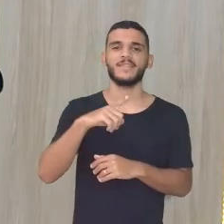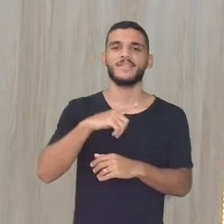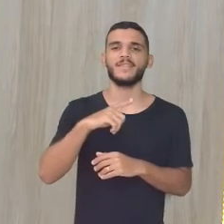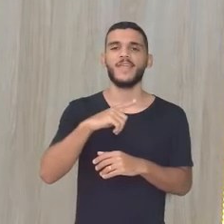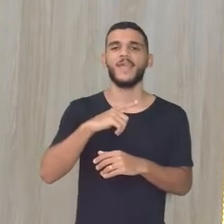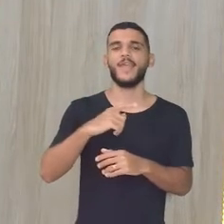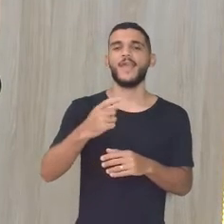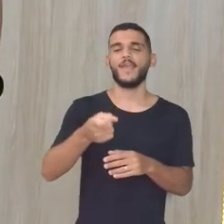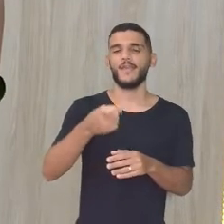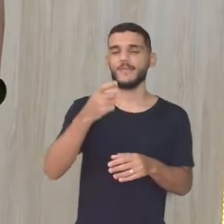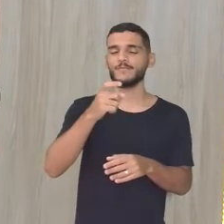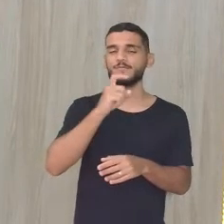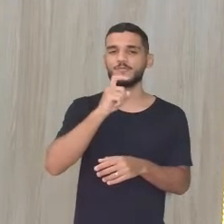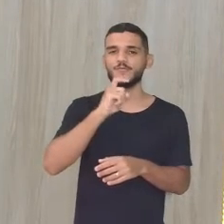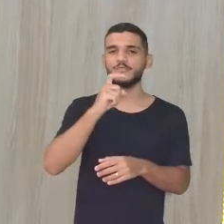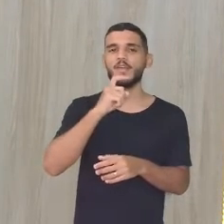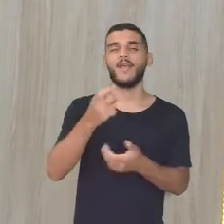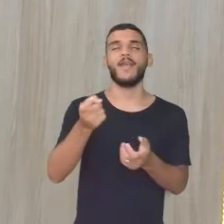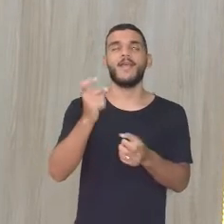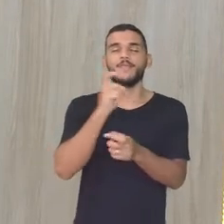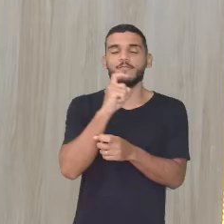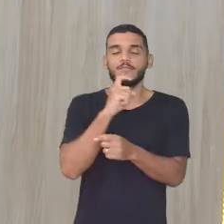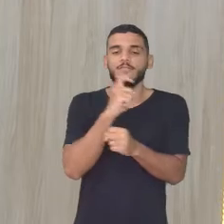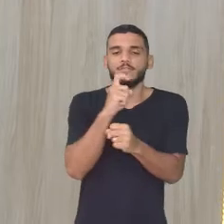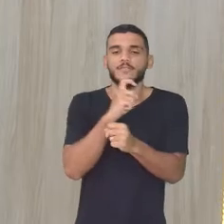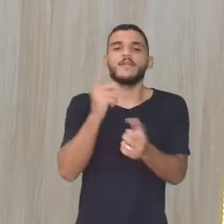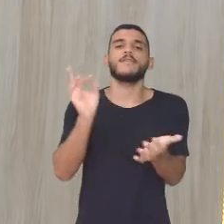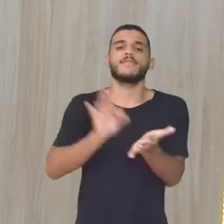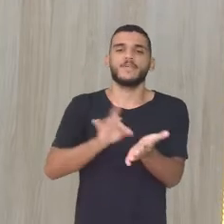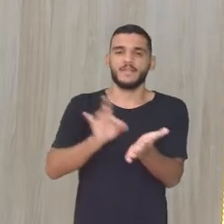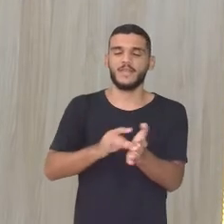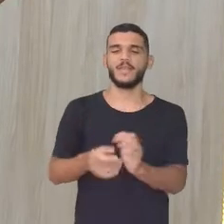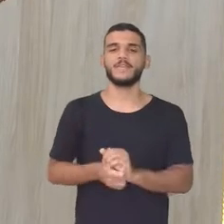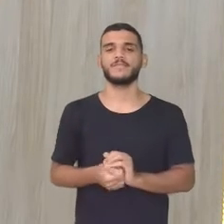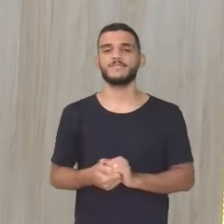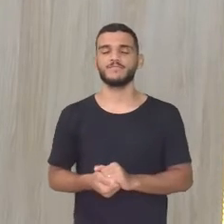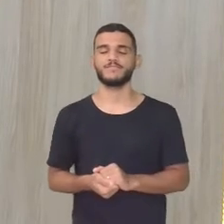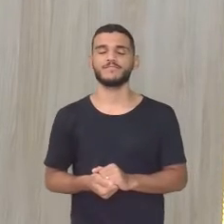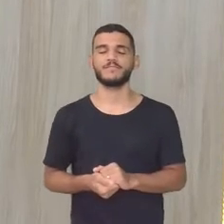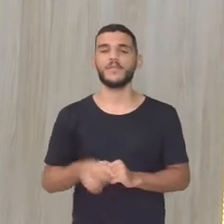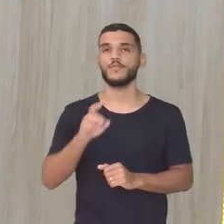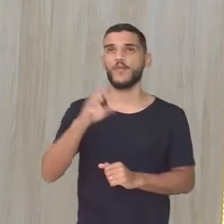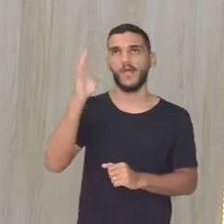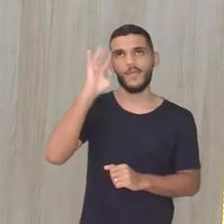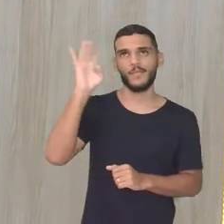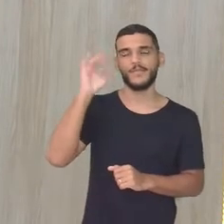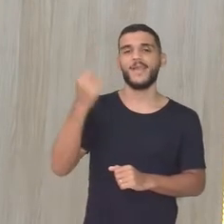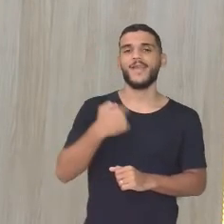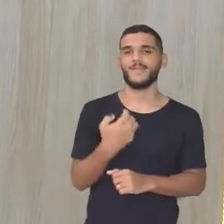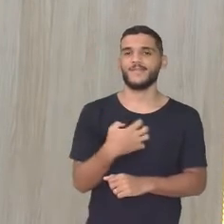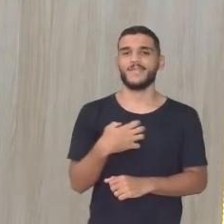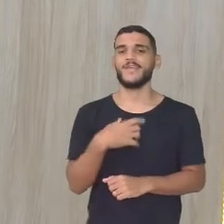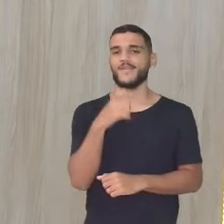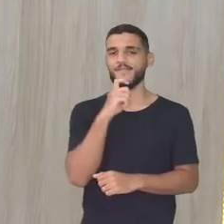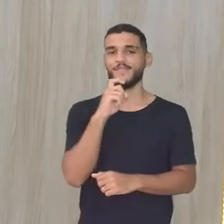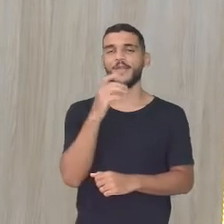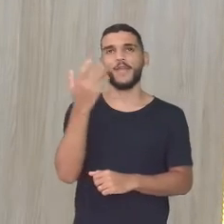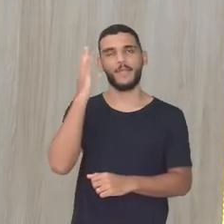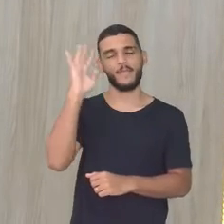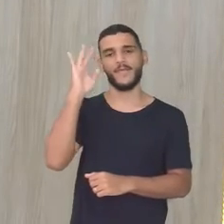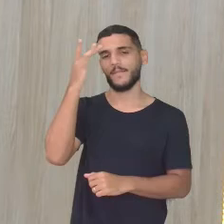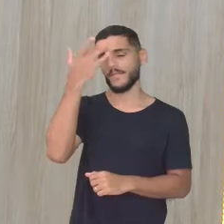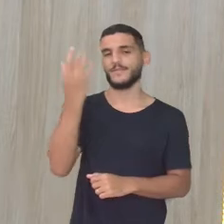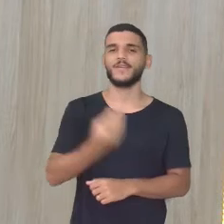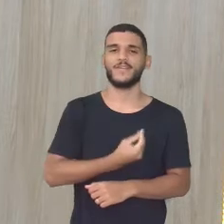chão. Meu filho, é frio. Eu só de pensar já estou morrendo de frio. Imagine o cara que mora lá, né, no Alasca.